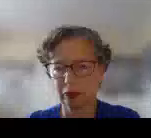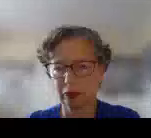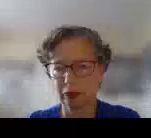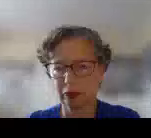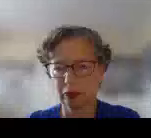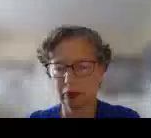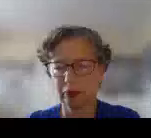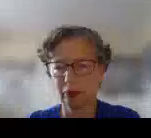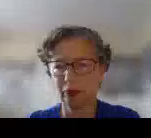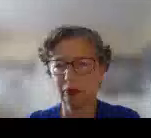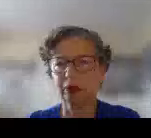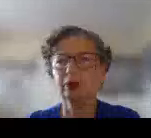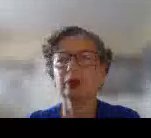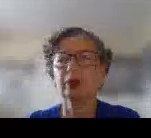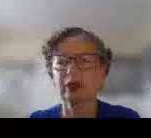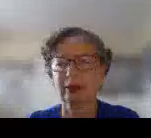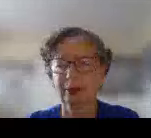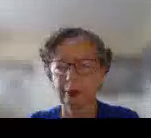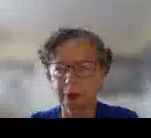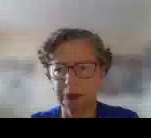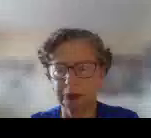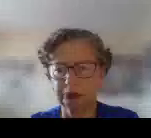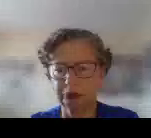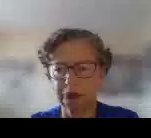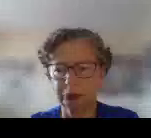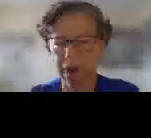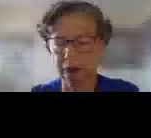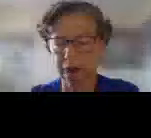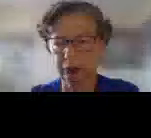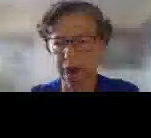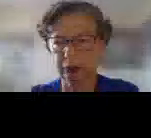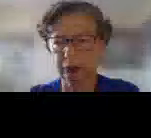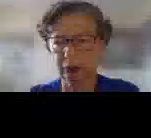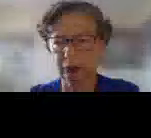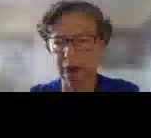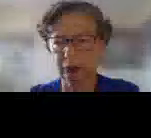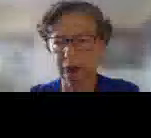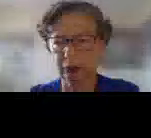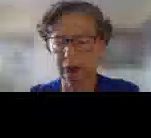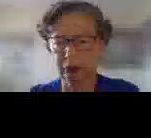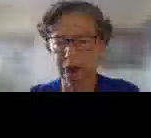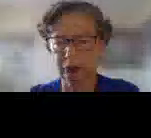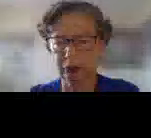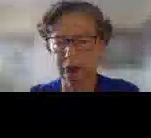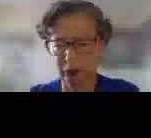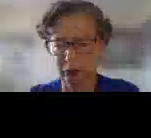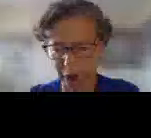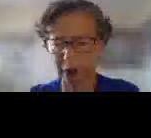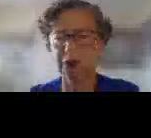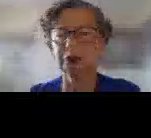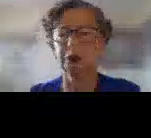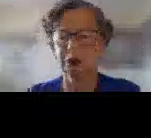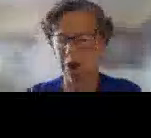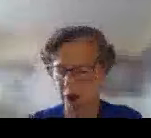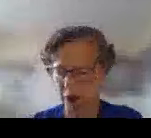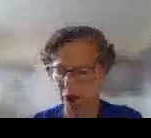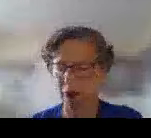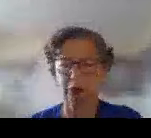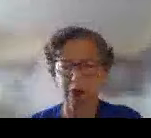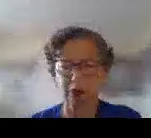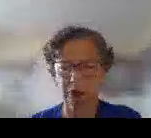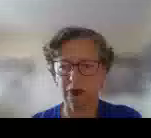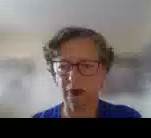que é o que mais assusta os gestores que é a tomada de de de decisão que envolve diretamente a aplicação de recursos públicos né e